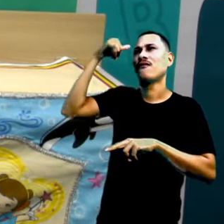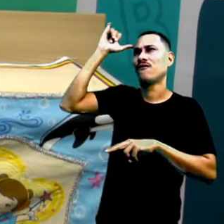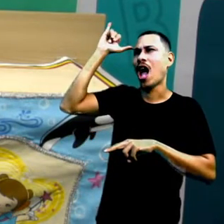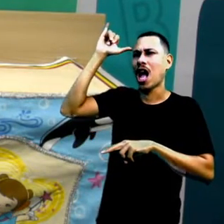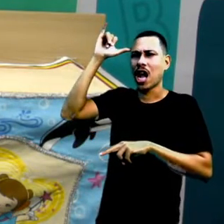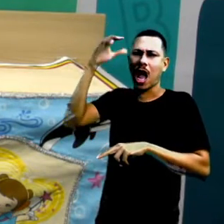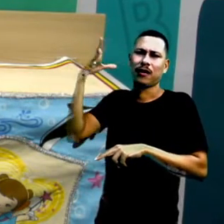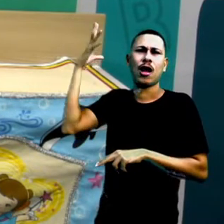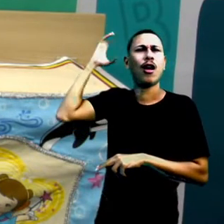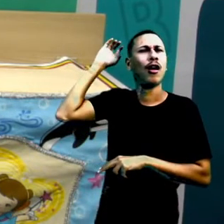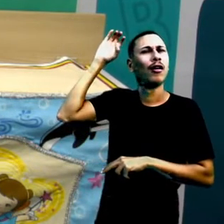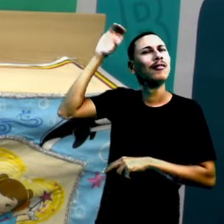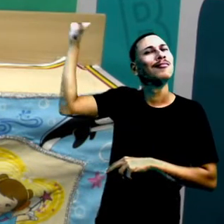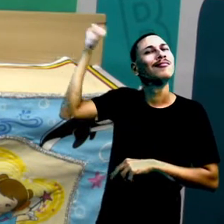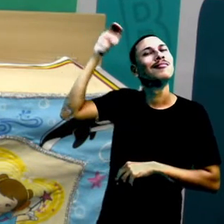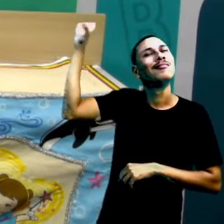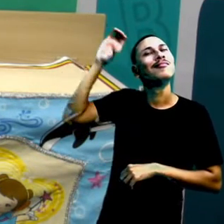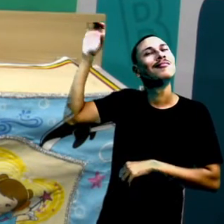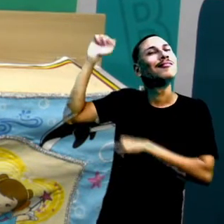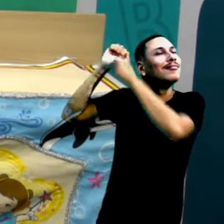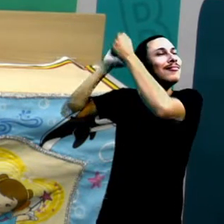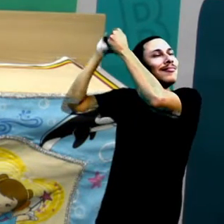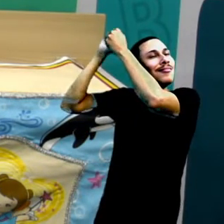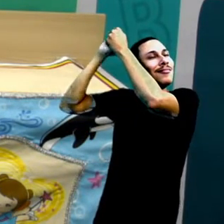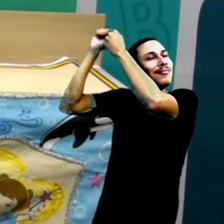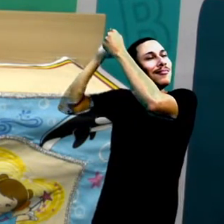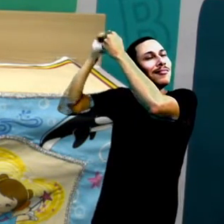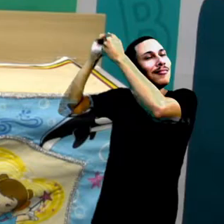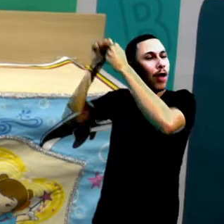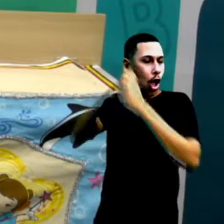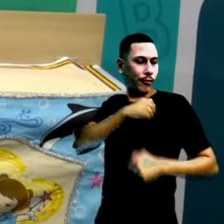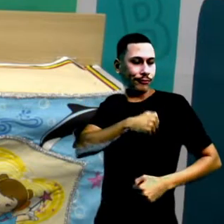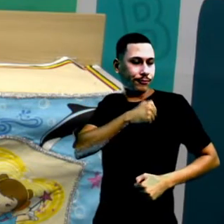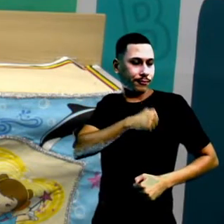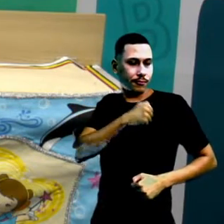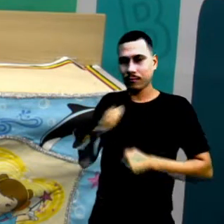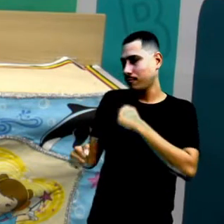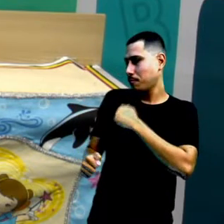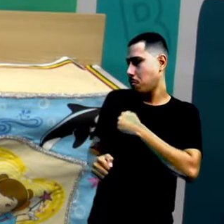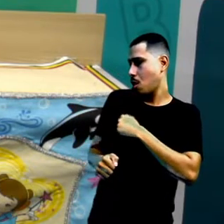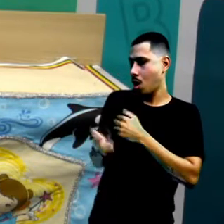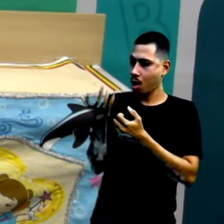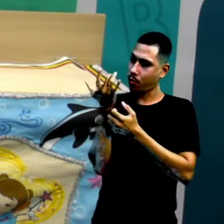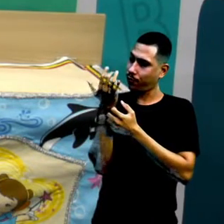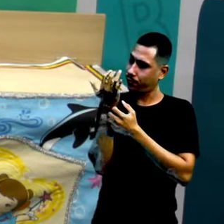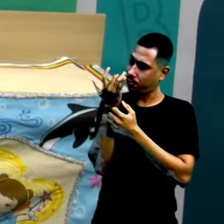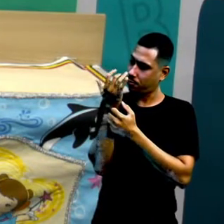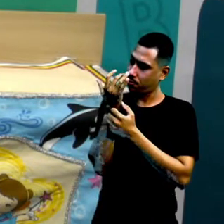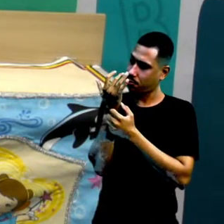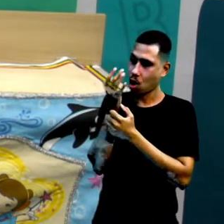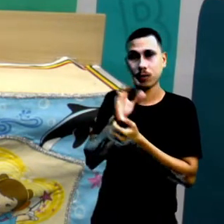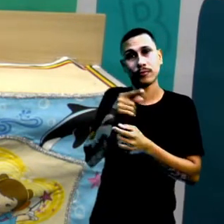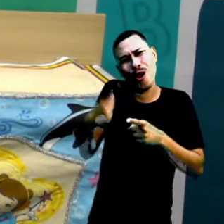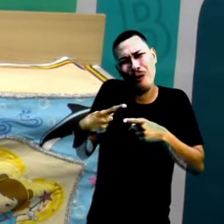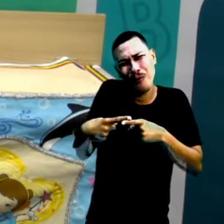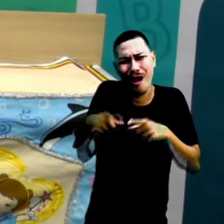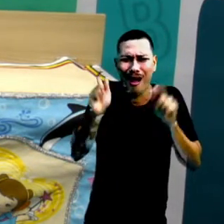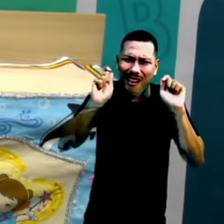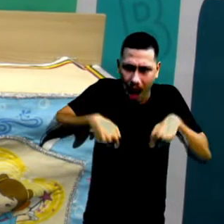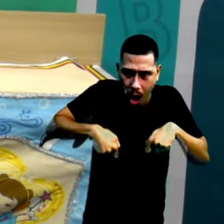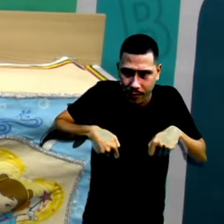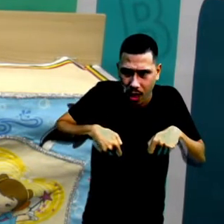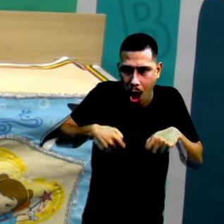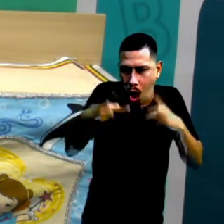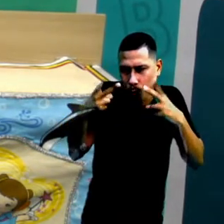ilustrarmos chifre esperando o Lobinho porque não tem que ficar lá para esquentar ele a